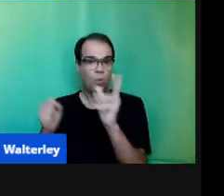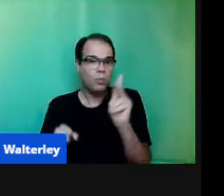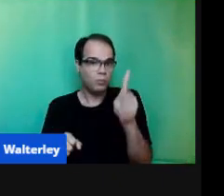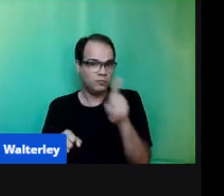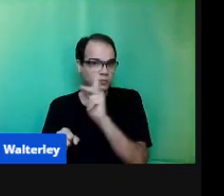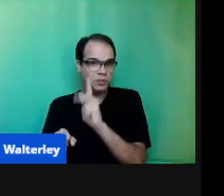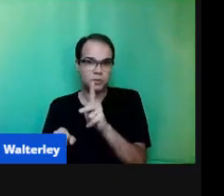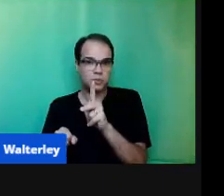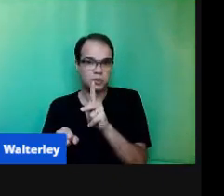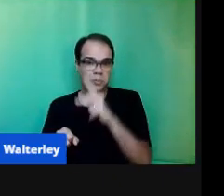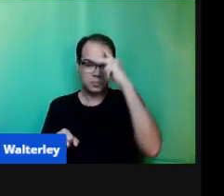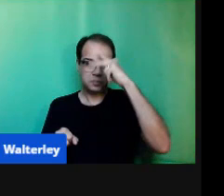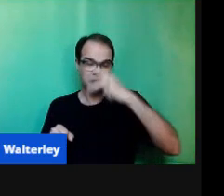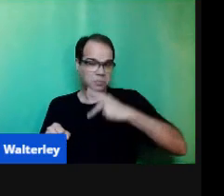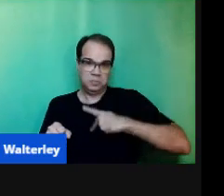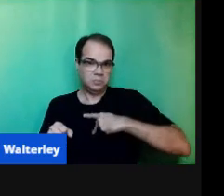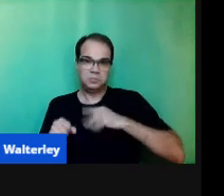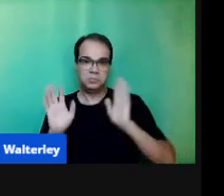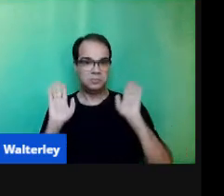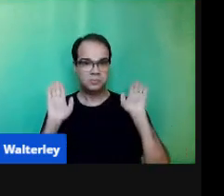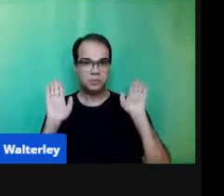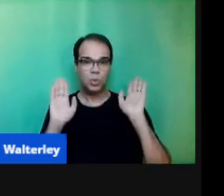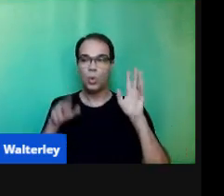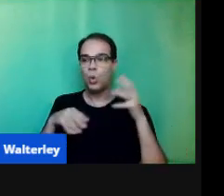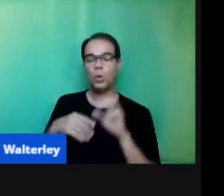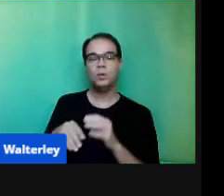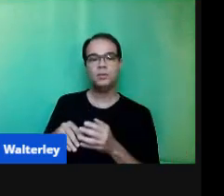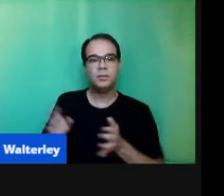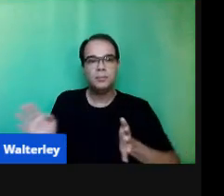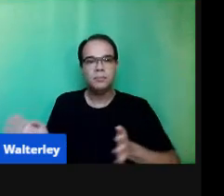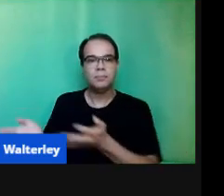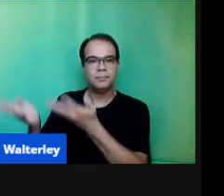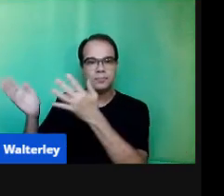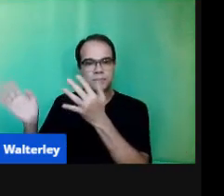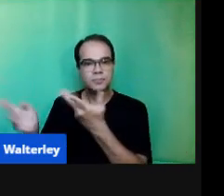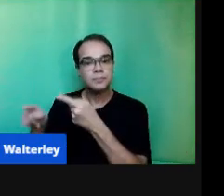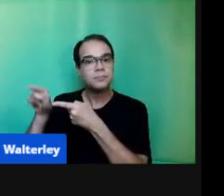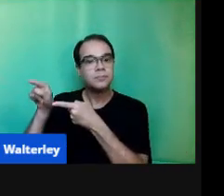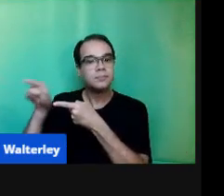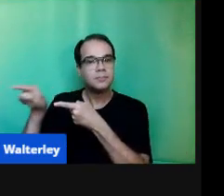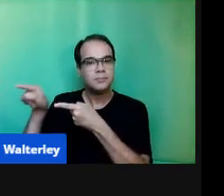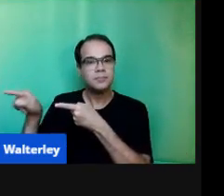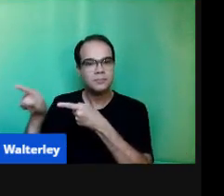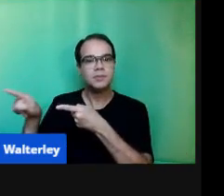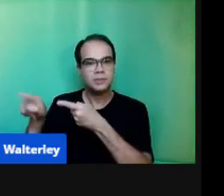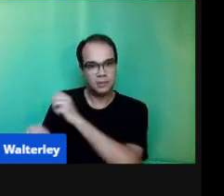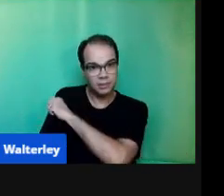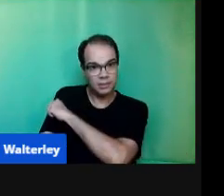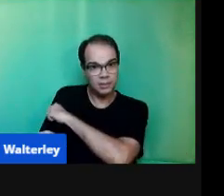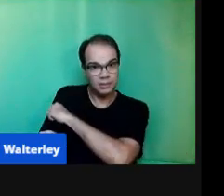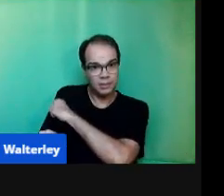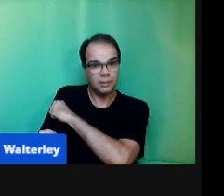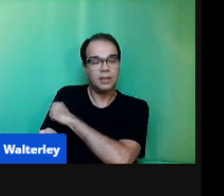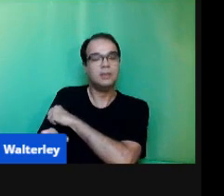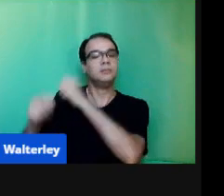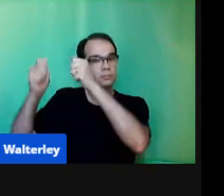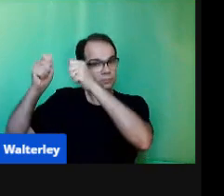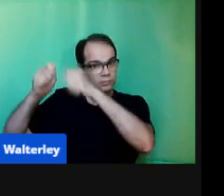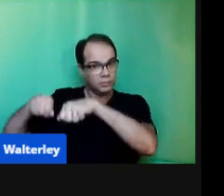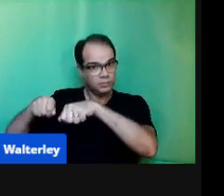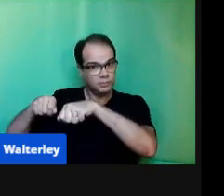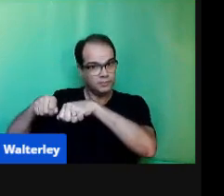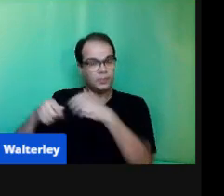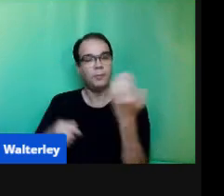próprio documentário, ou então estimular os alunos a produzirem documentários. Nesse curso de documentário que eu